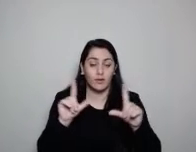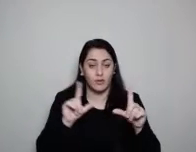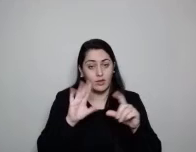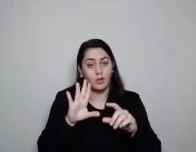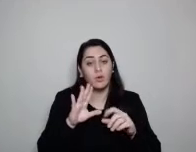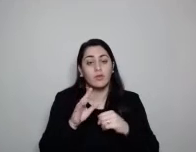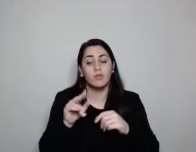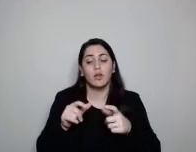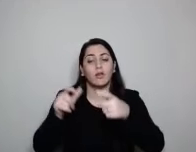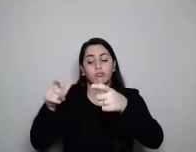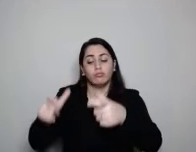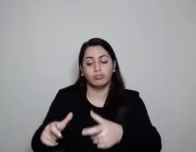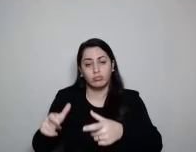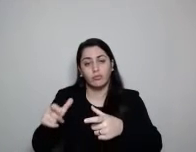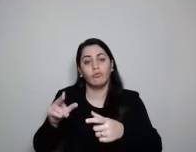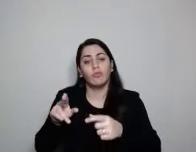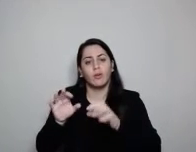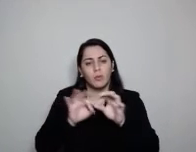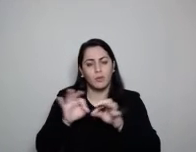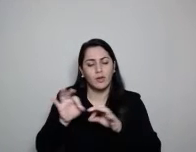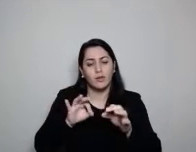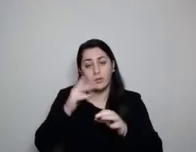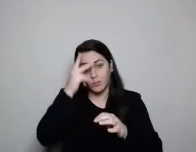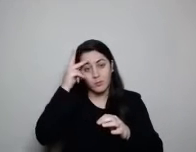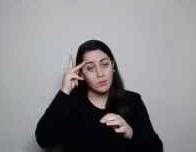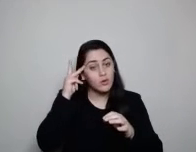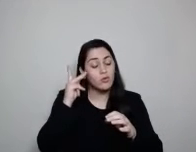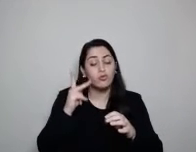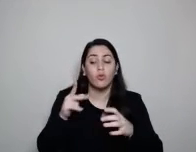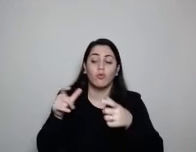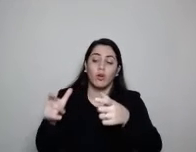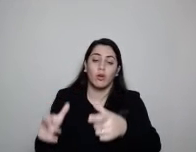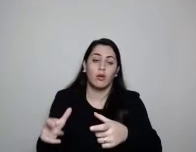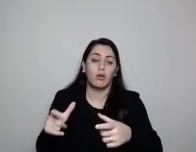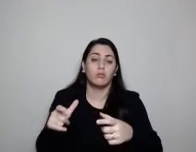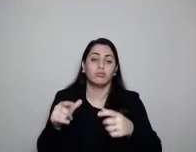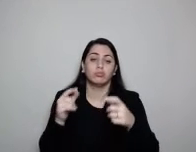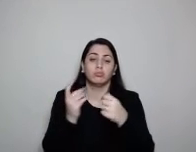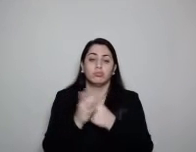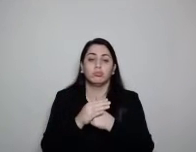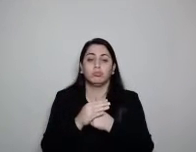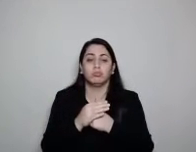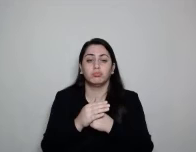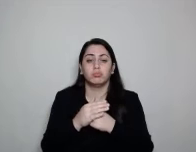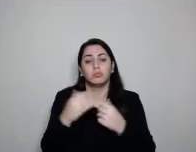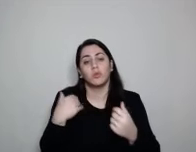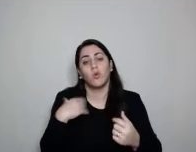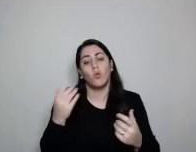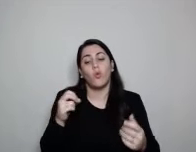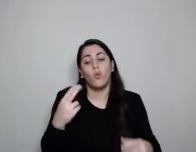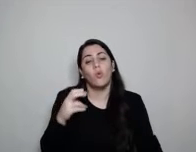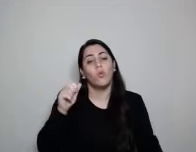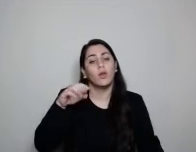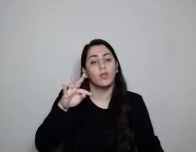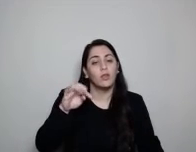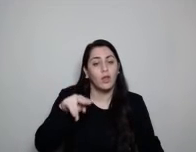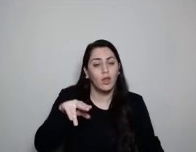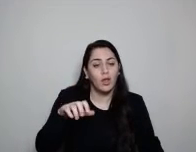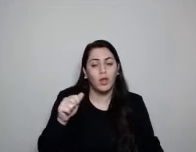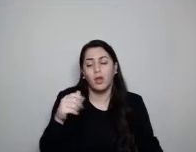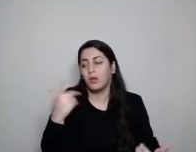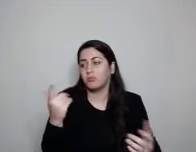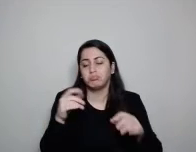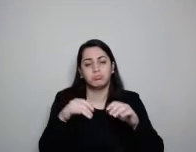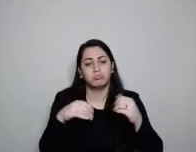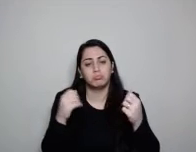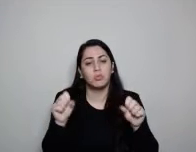parceiro vai a casa de um cliente, desinstala um decodificador, instala uma antena, desinstala o cabo, ele também recebe a remuneração por